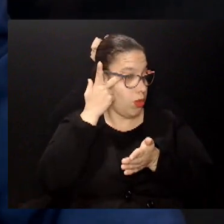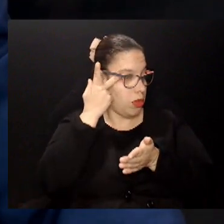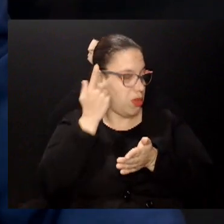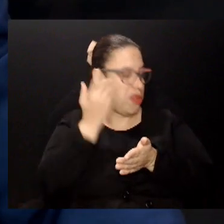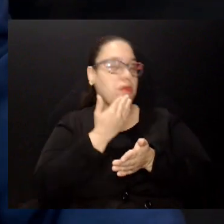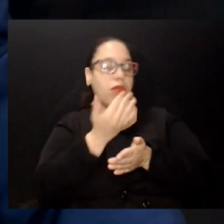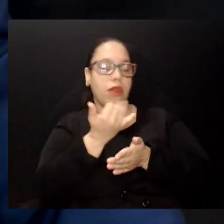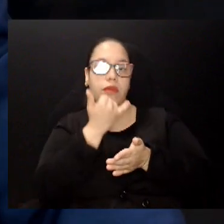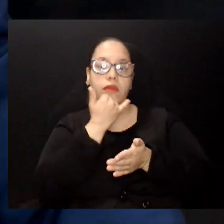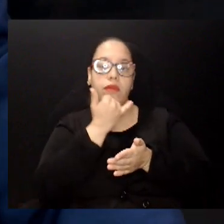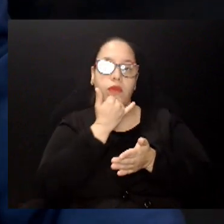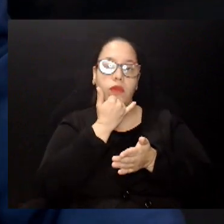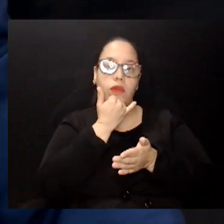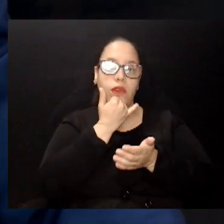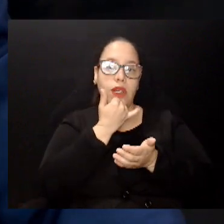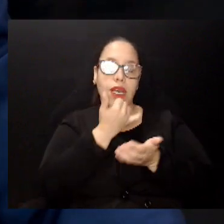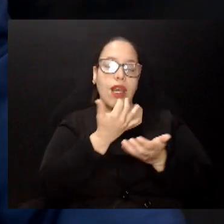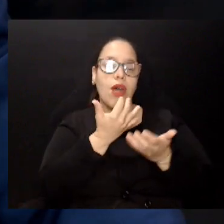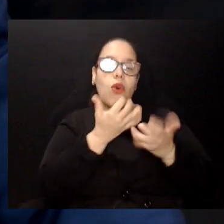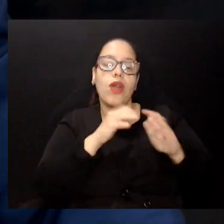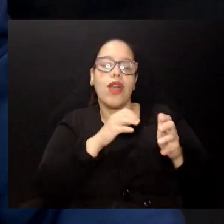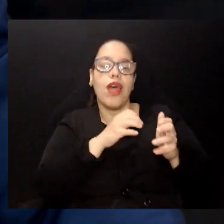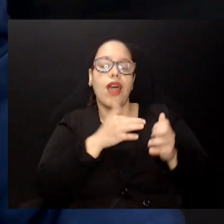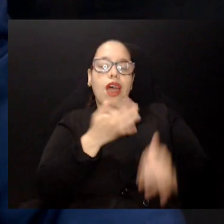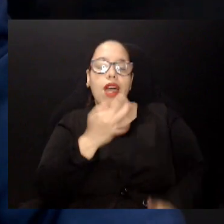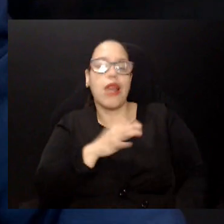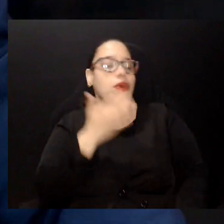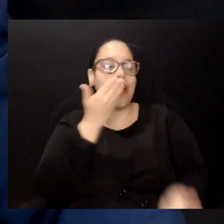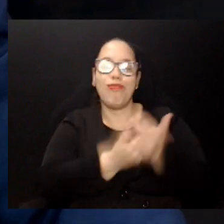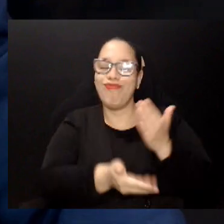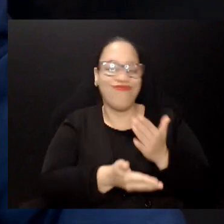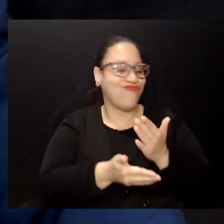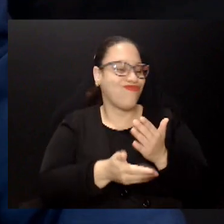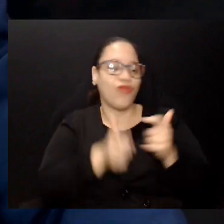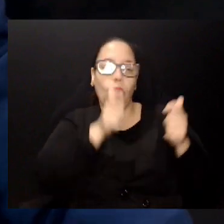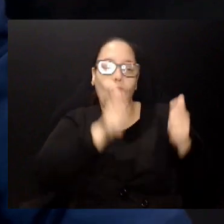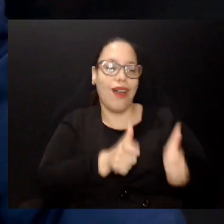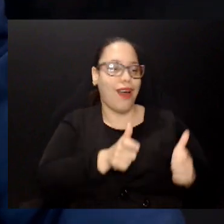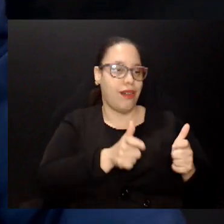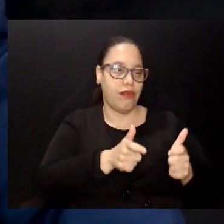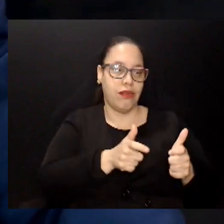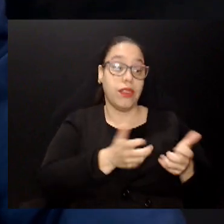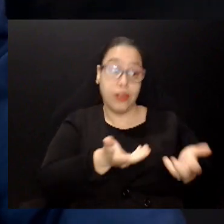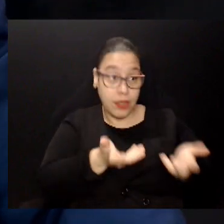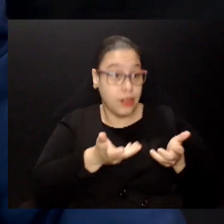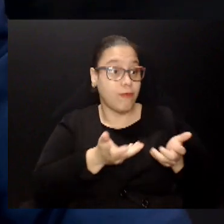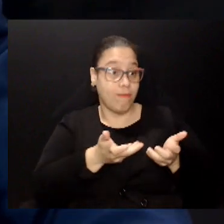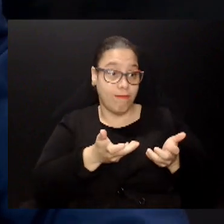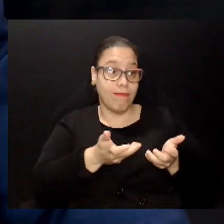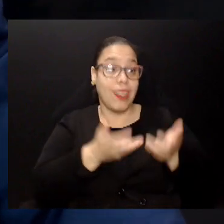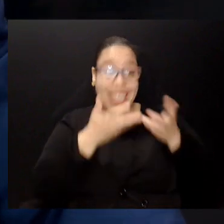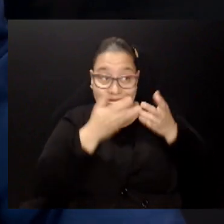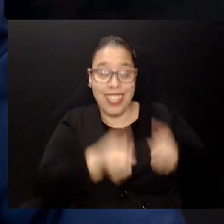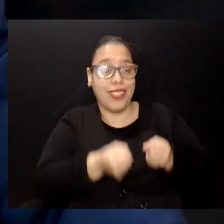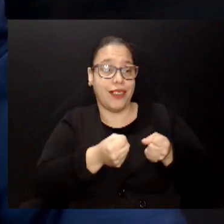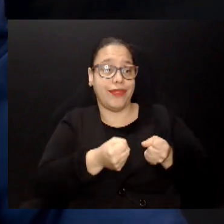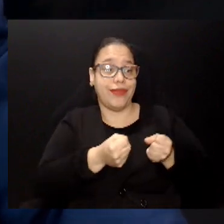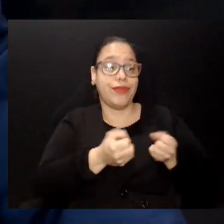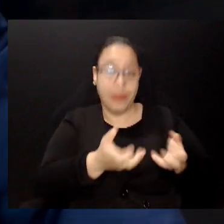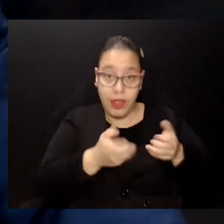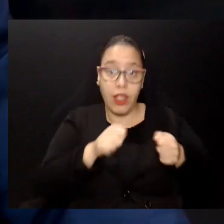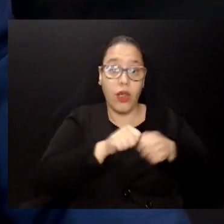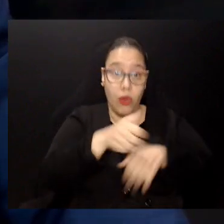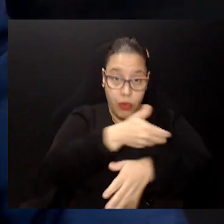ferir, né? Ele não quer perder o espaço. Ele quer ser aceito, ele quer fazer parte,